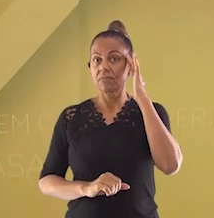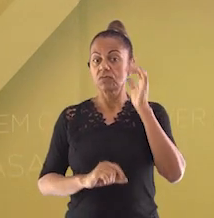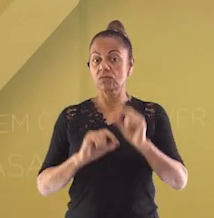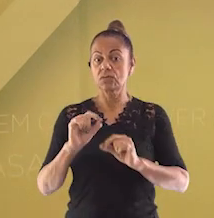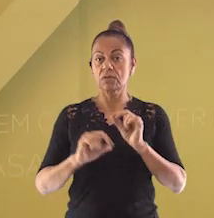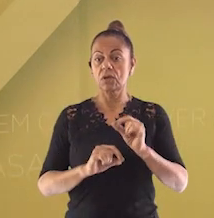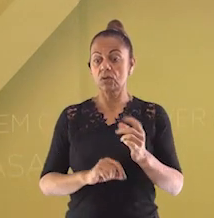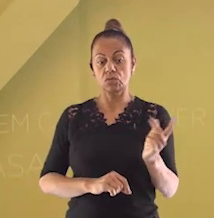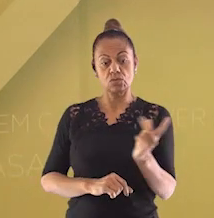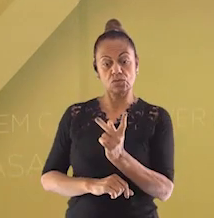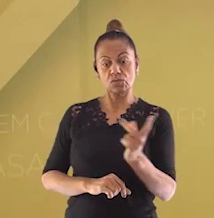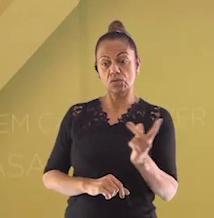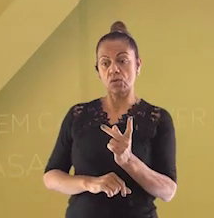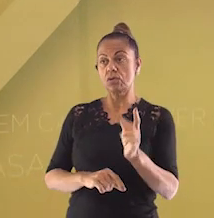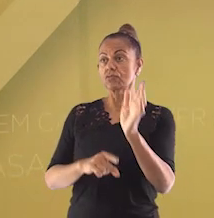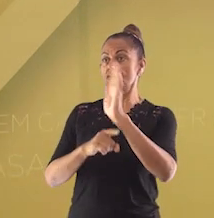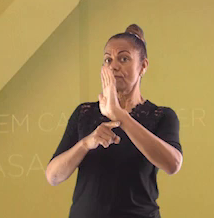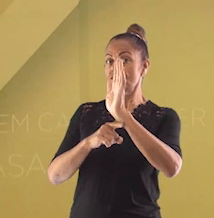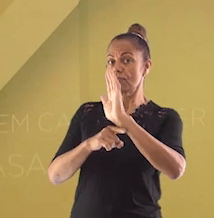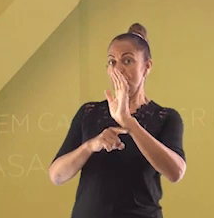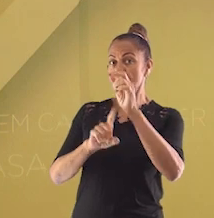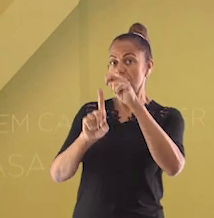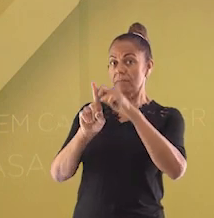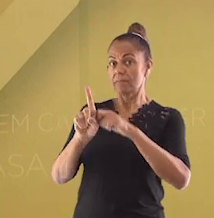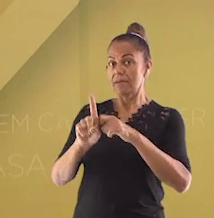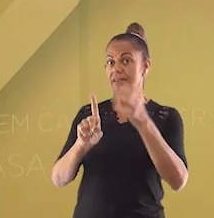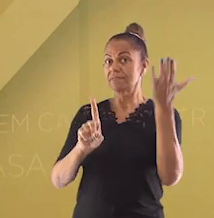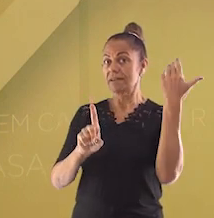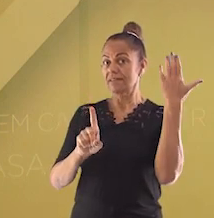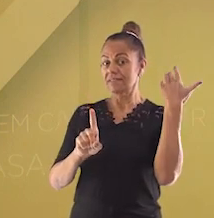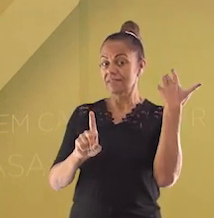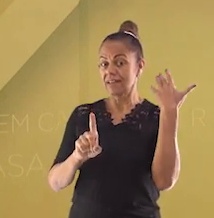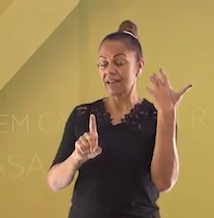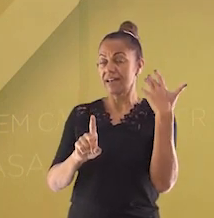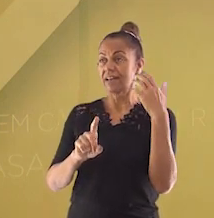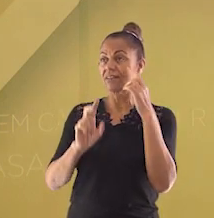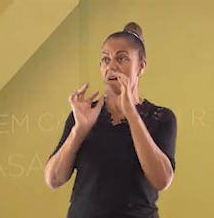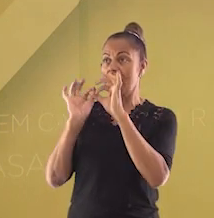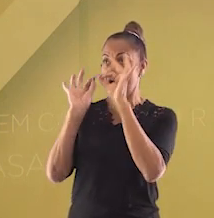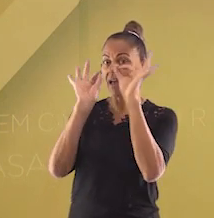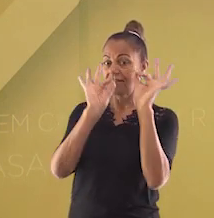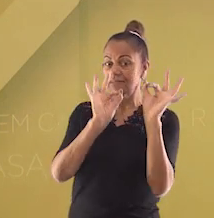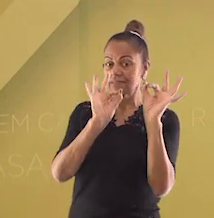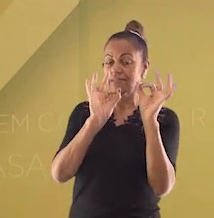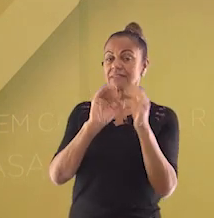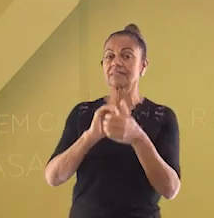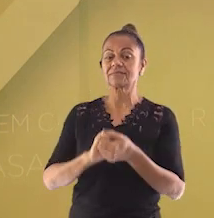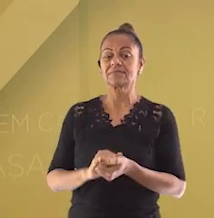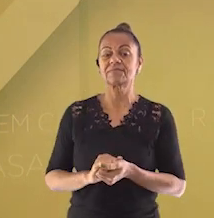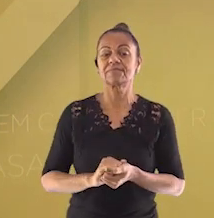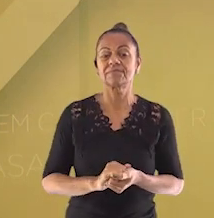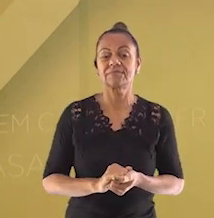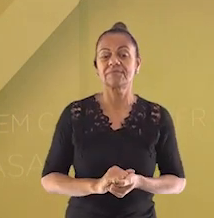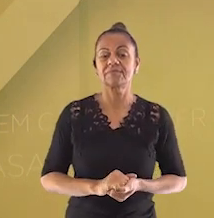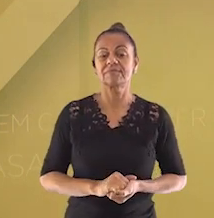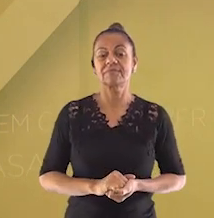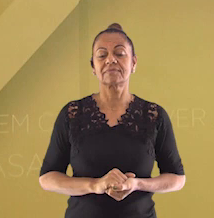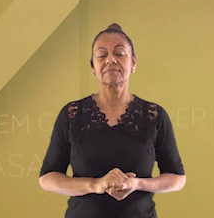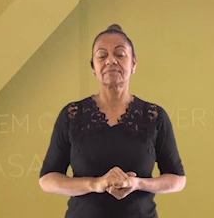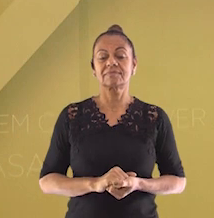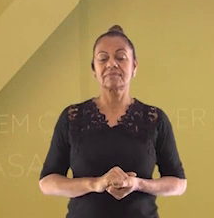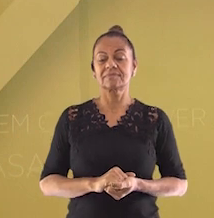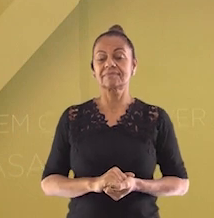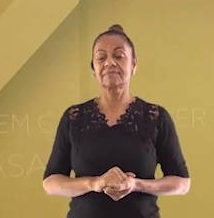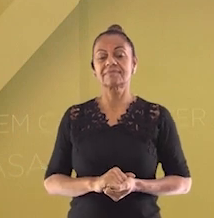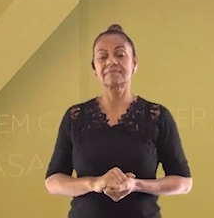assistiram ao filme no mês passado veio watch a movie last move eles assistiram a um filme no